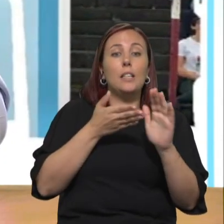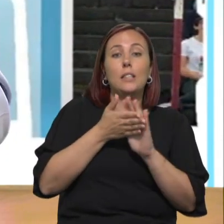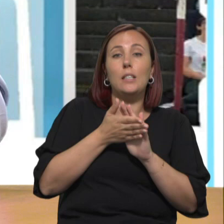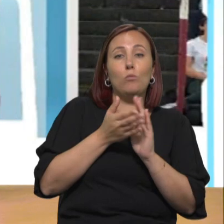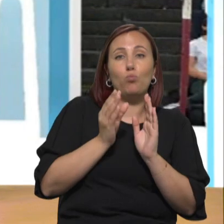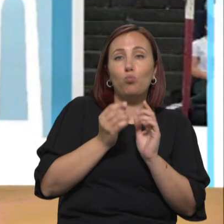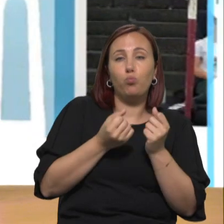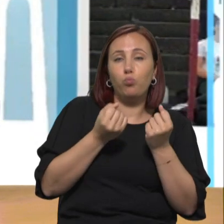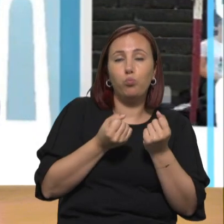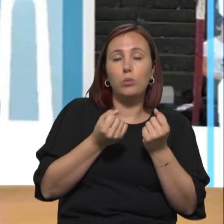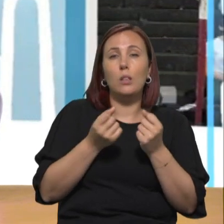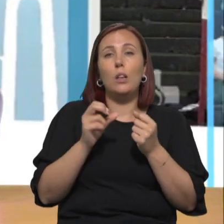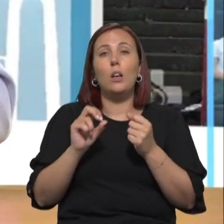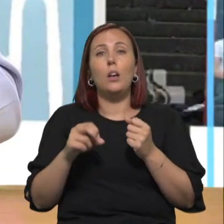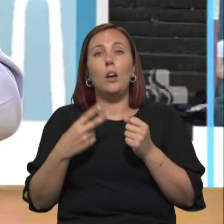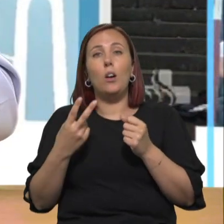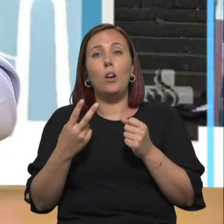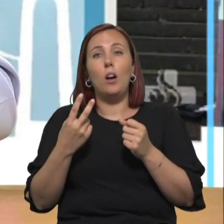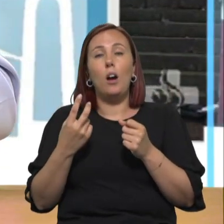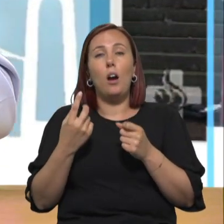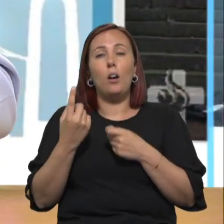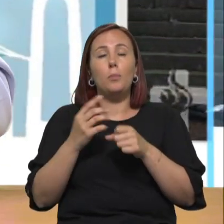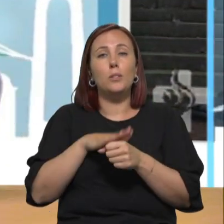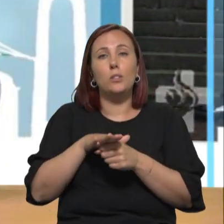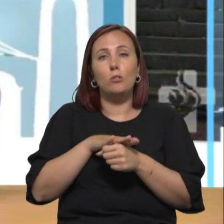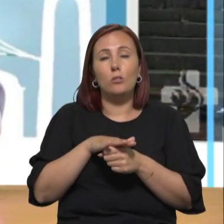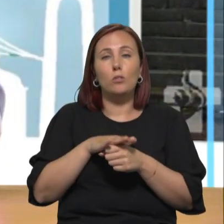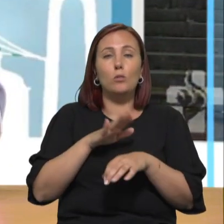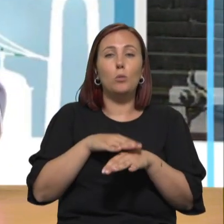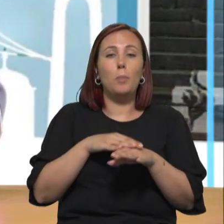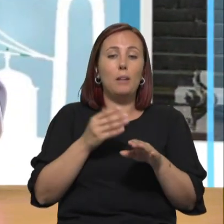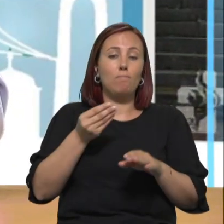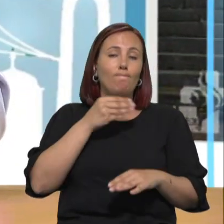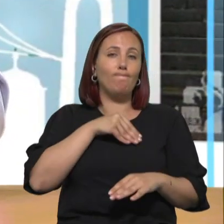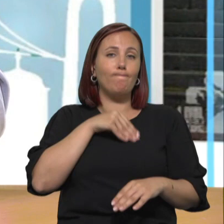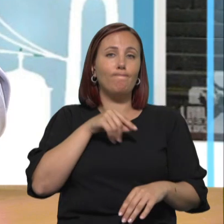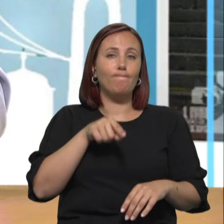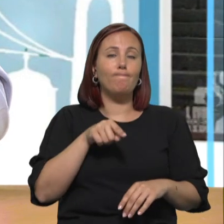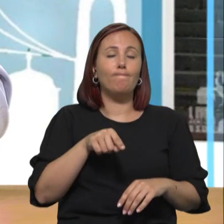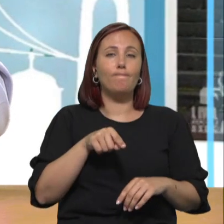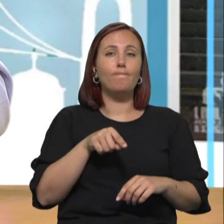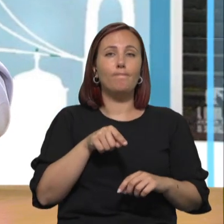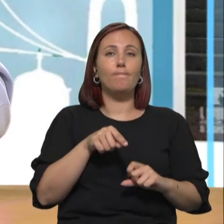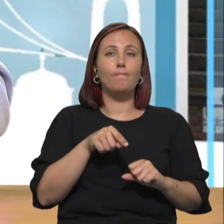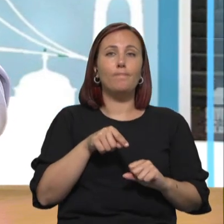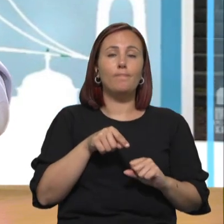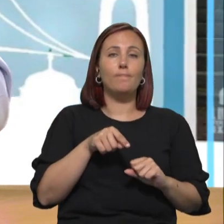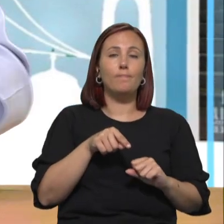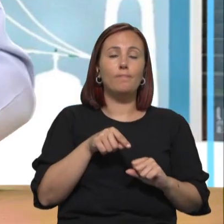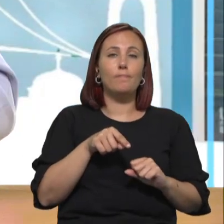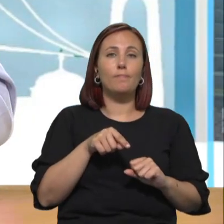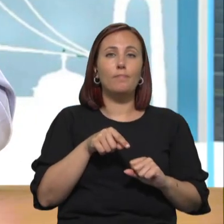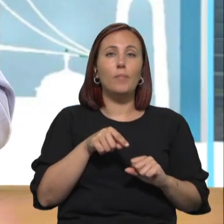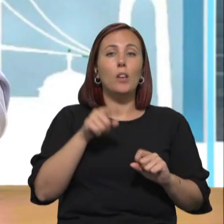a algum tipo de situações, porque esse rendimento seria para que